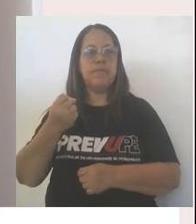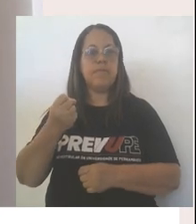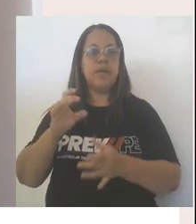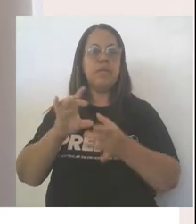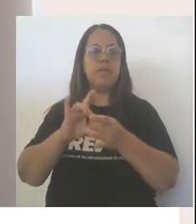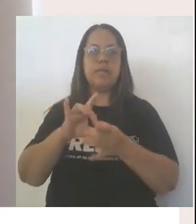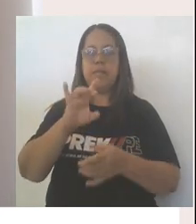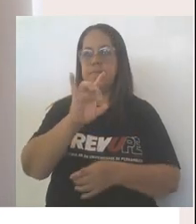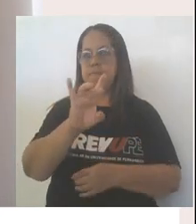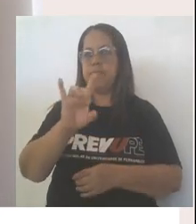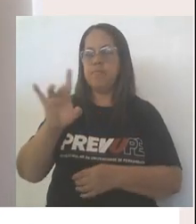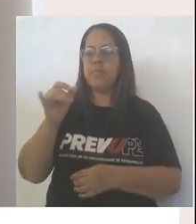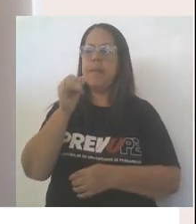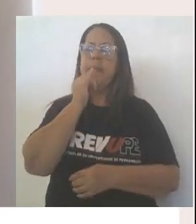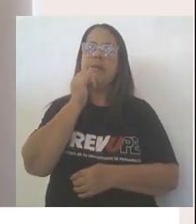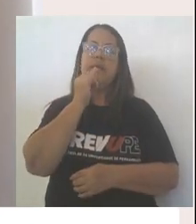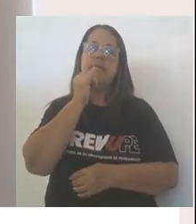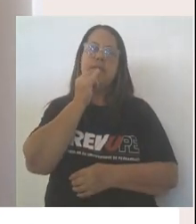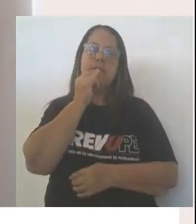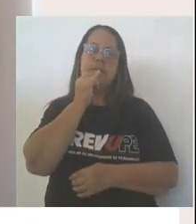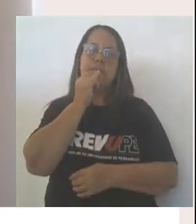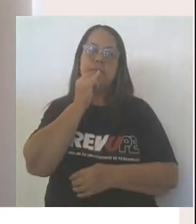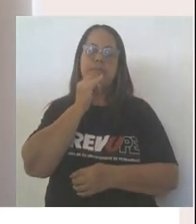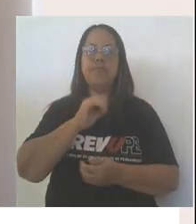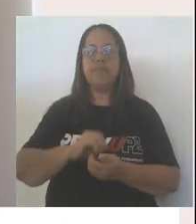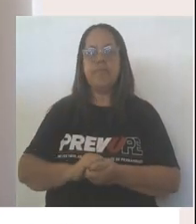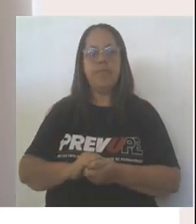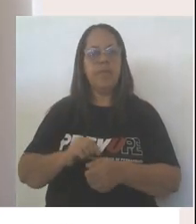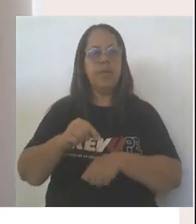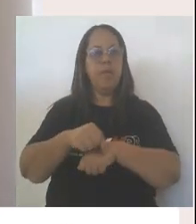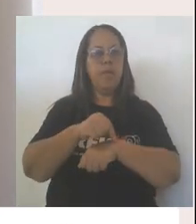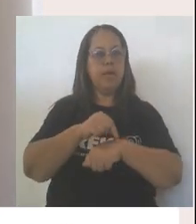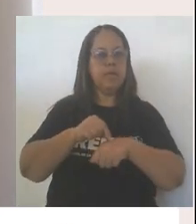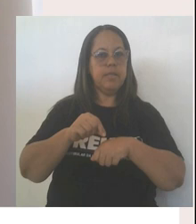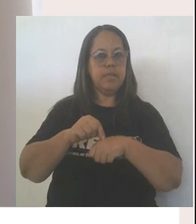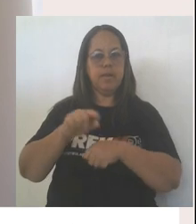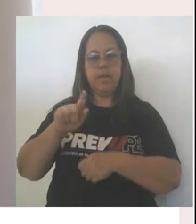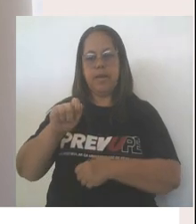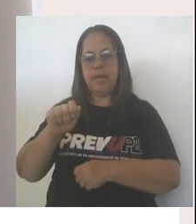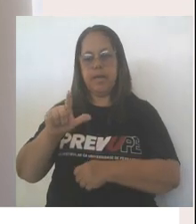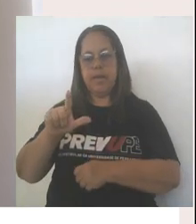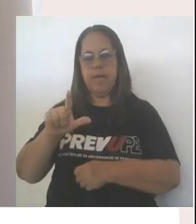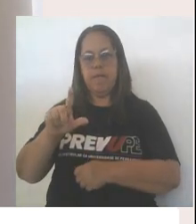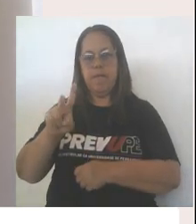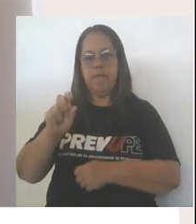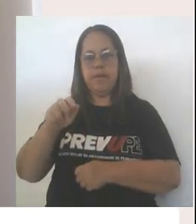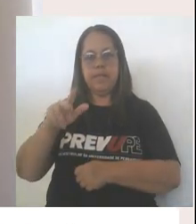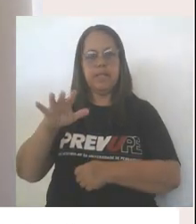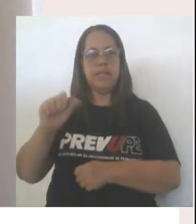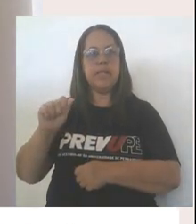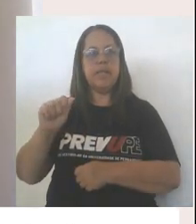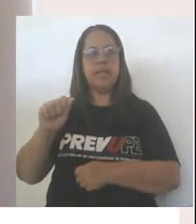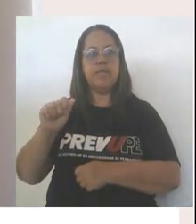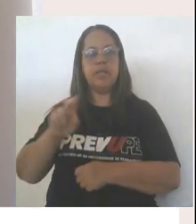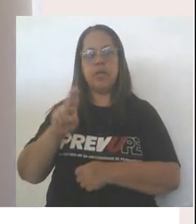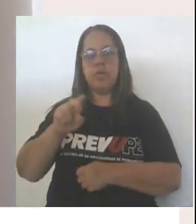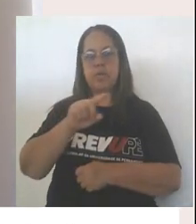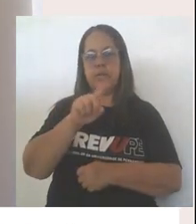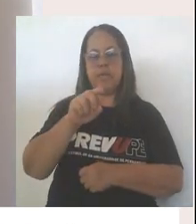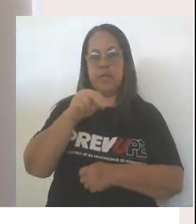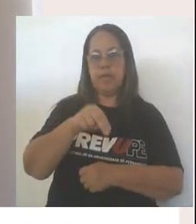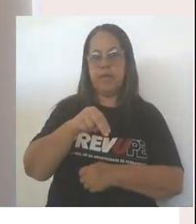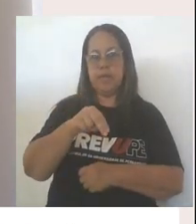redox. Por exemplo, uma célula galvânica que utiliza um eletrodo de zinco como ânodo e um eletrodo de cobre